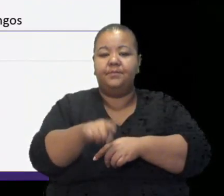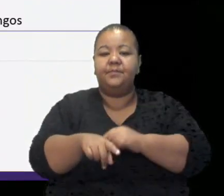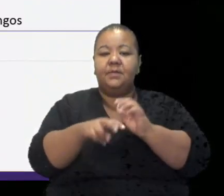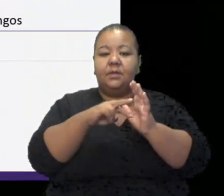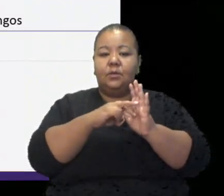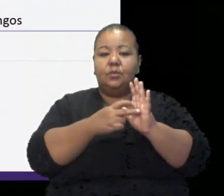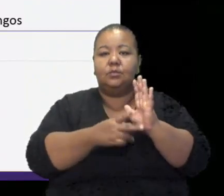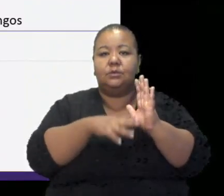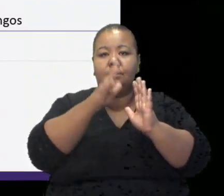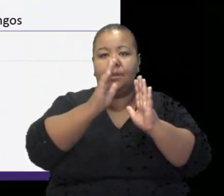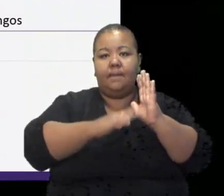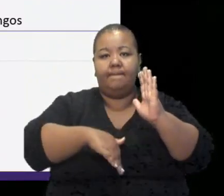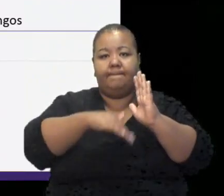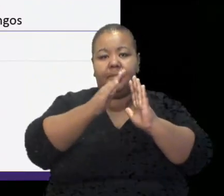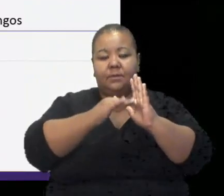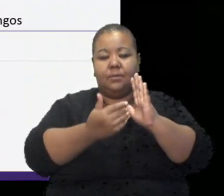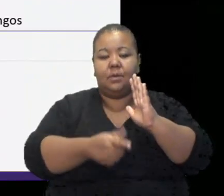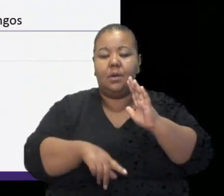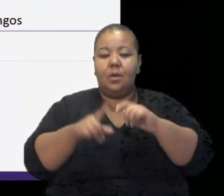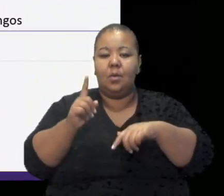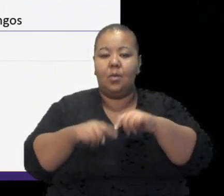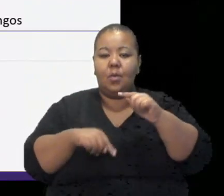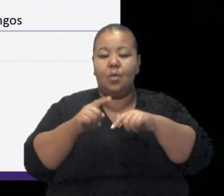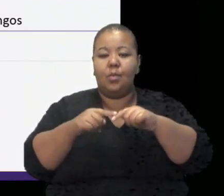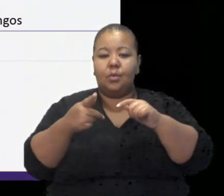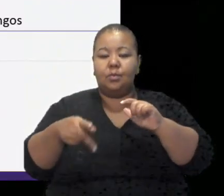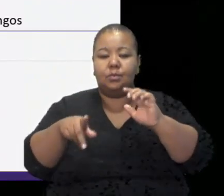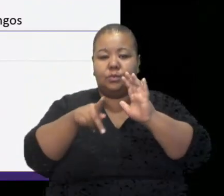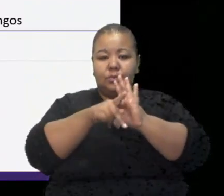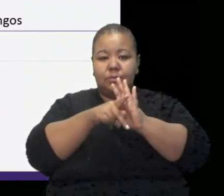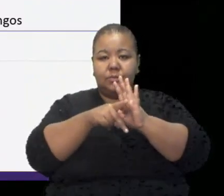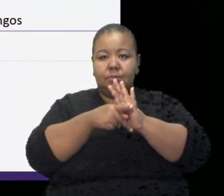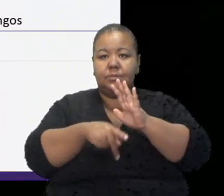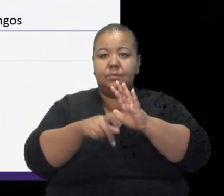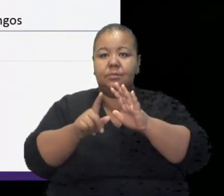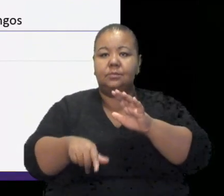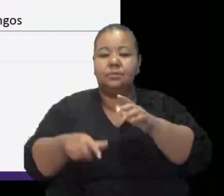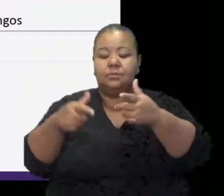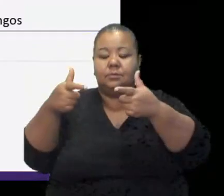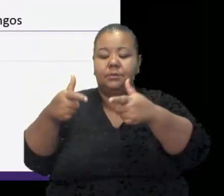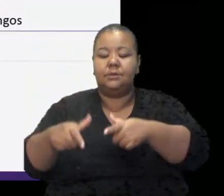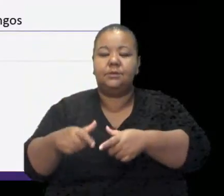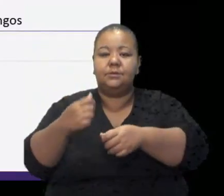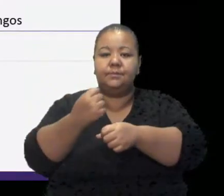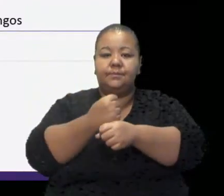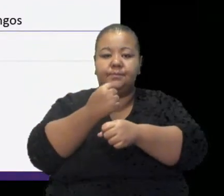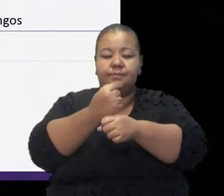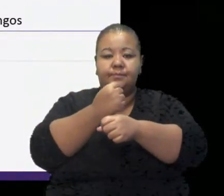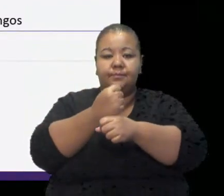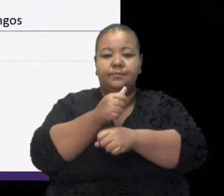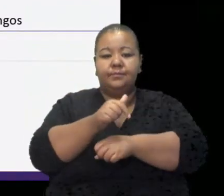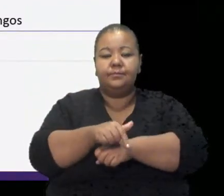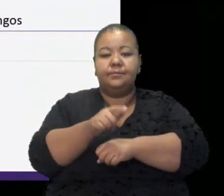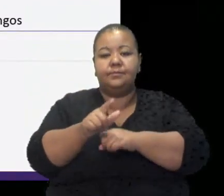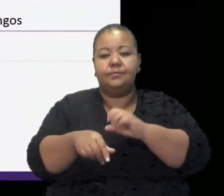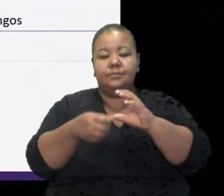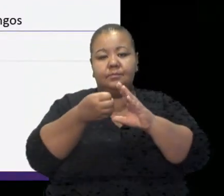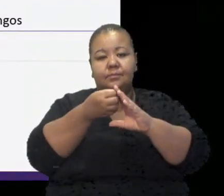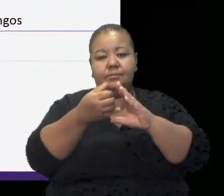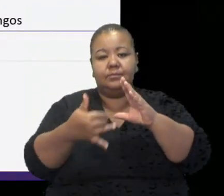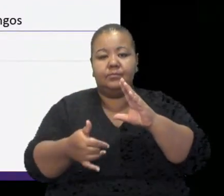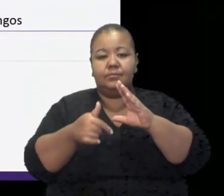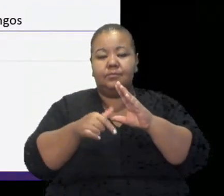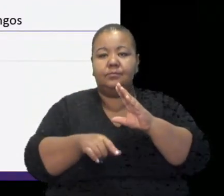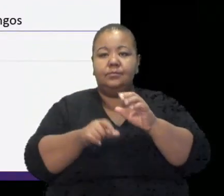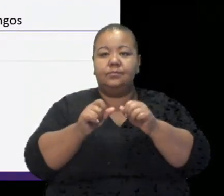pinturas ou mesmo produtos personalizados. Então, é um ambiente de produção com essa característica e